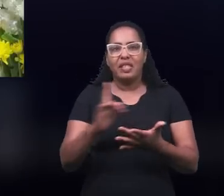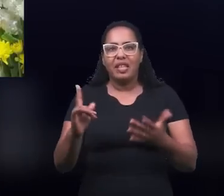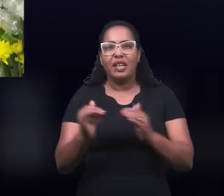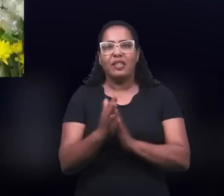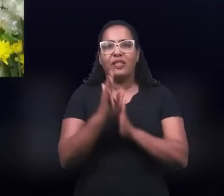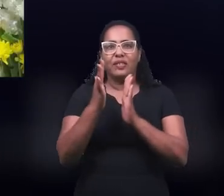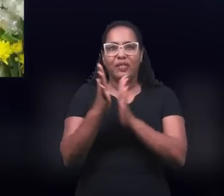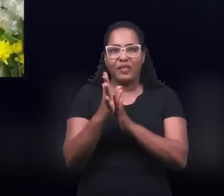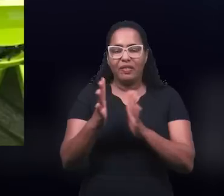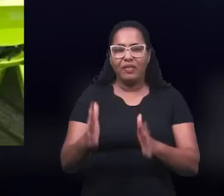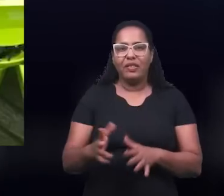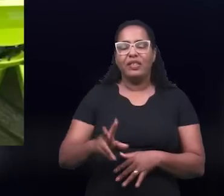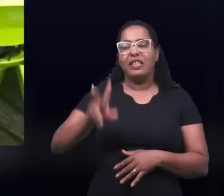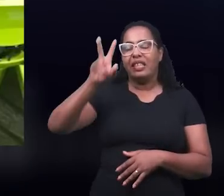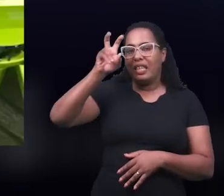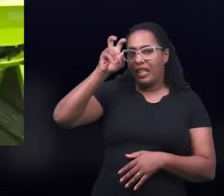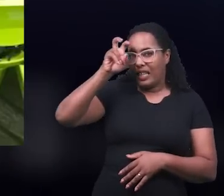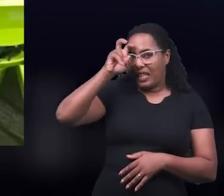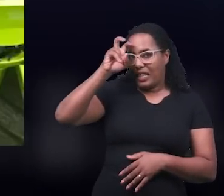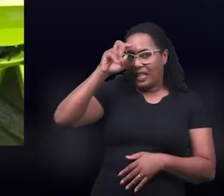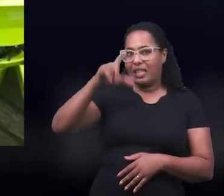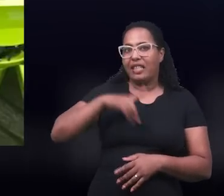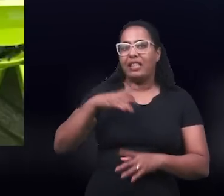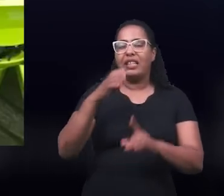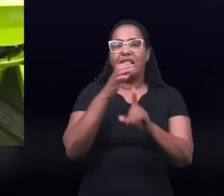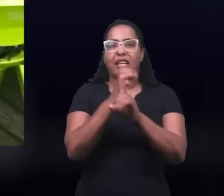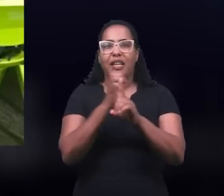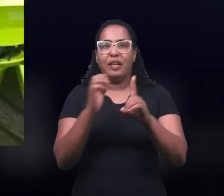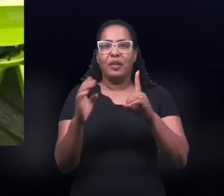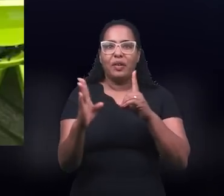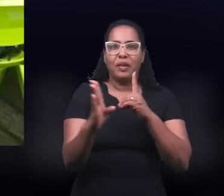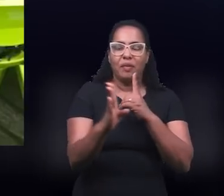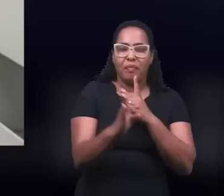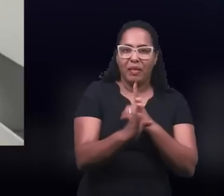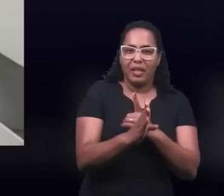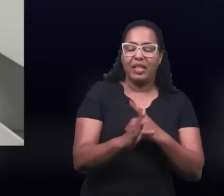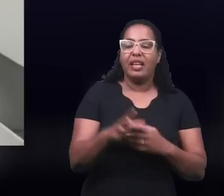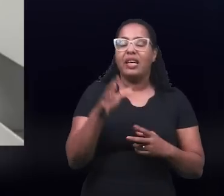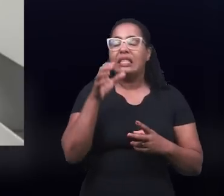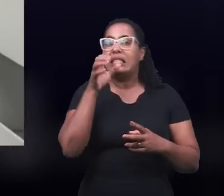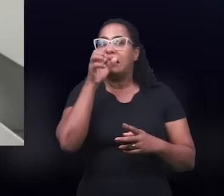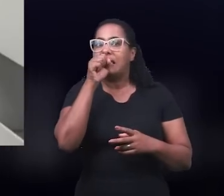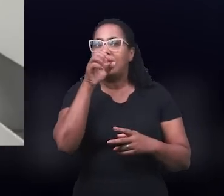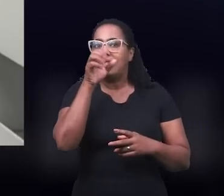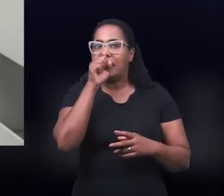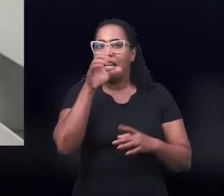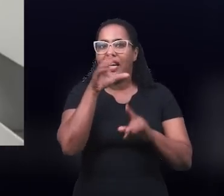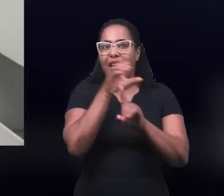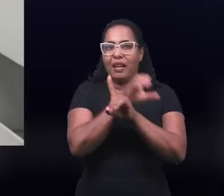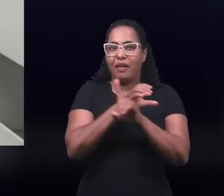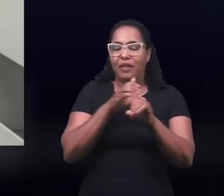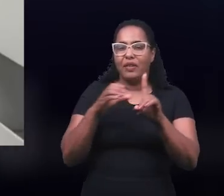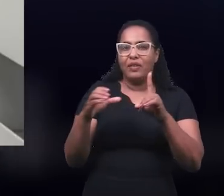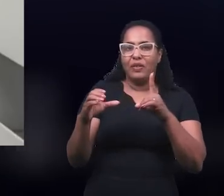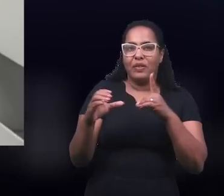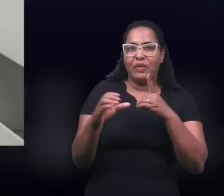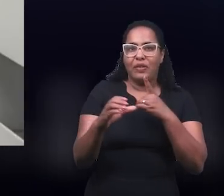louvor. Então, assim, quinta-feira temos a Escola Bíblica Dominical, sábado, que é o culto